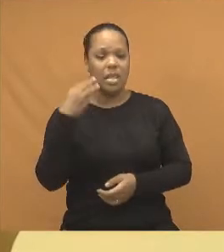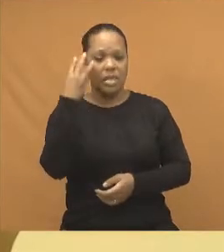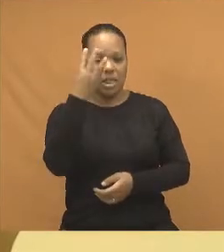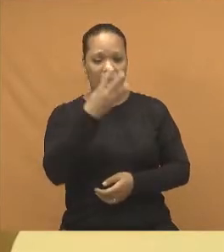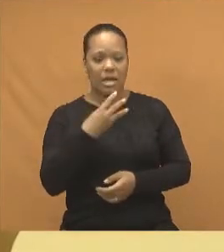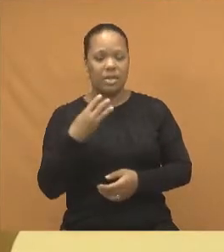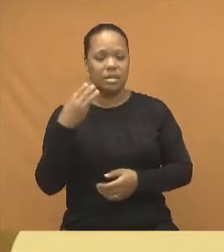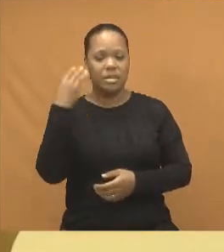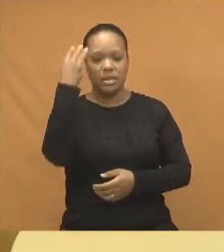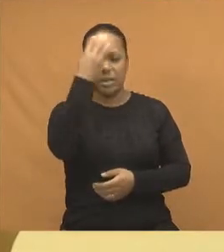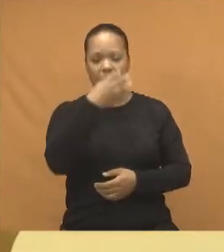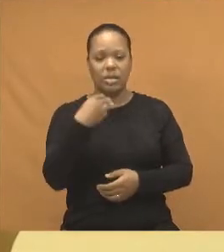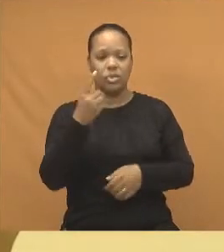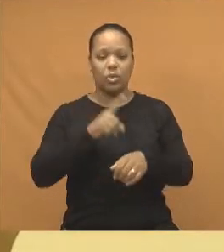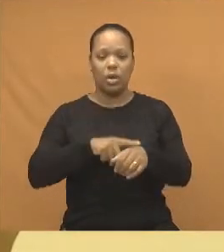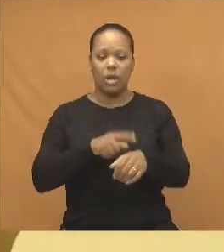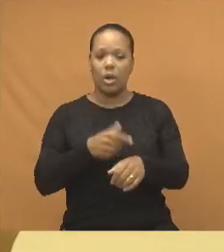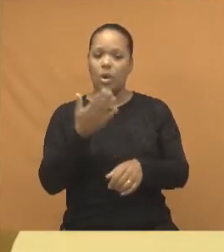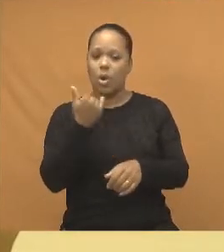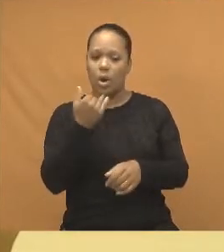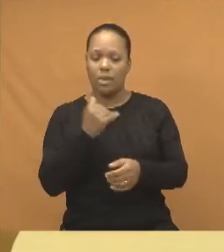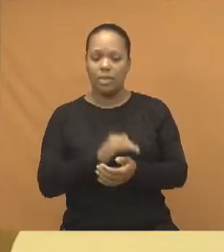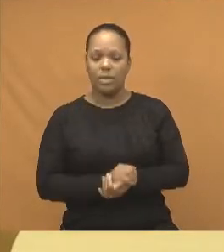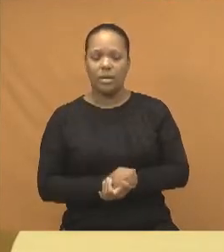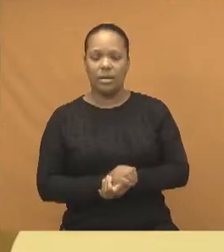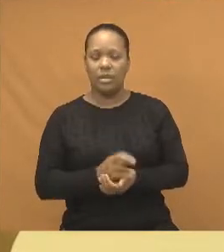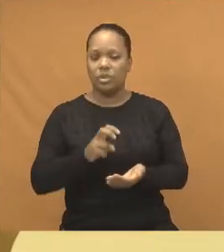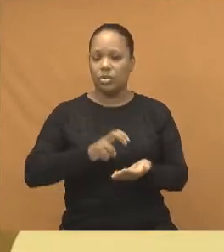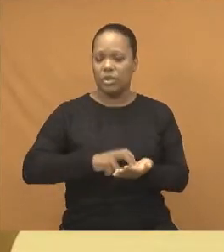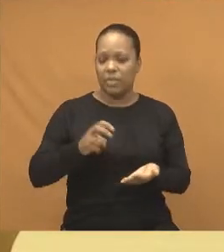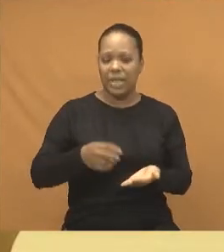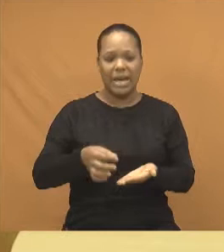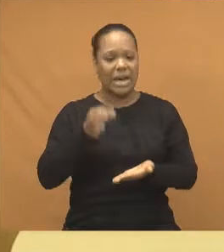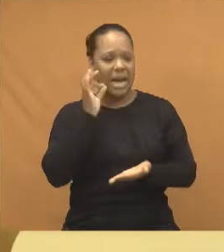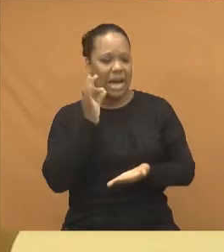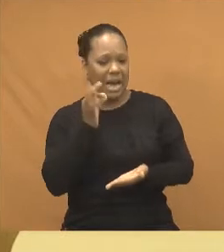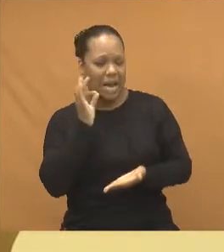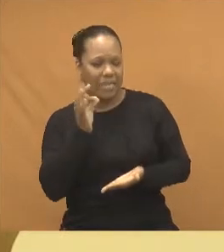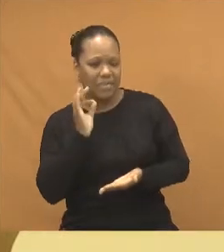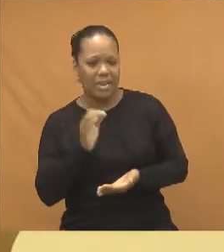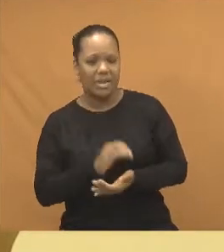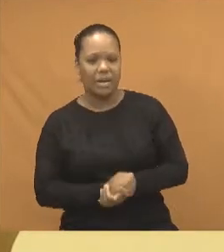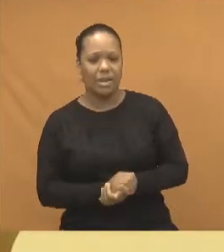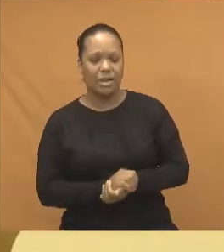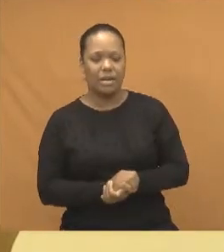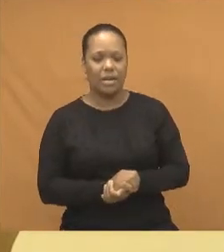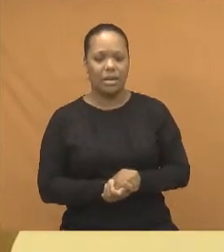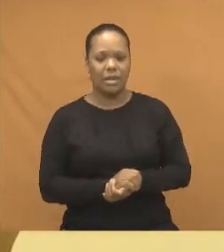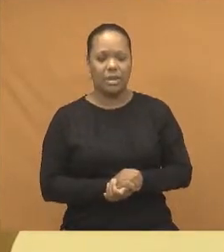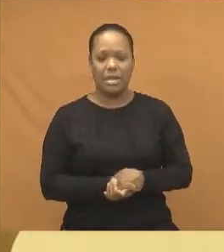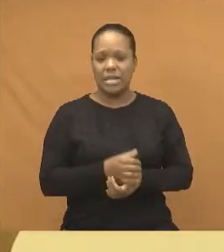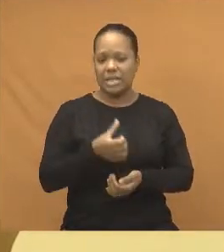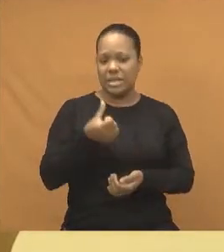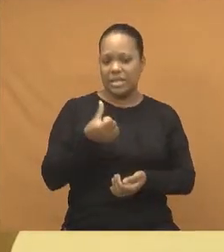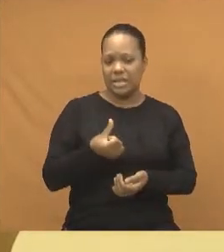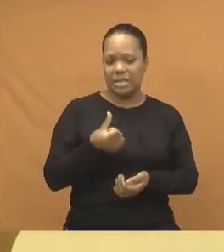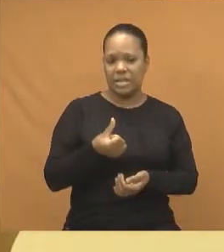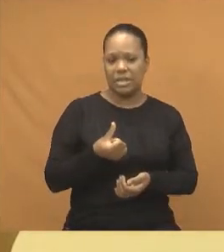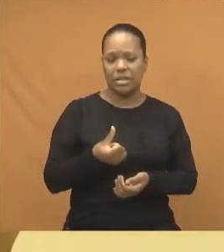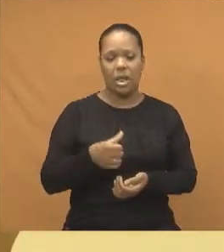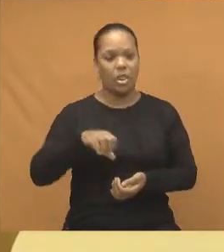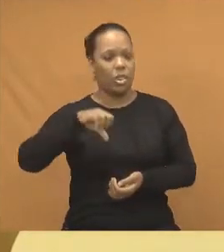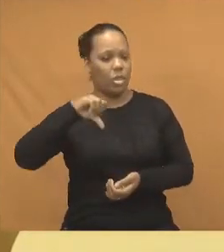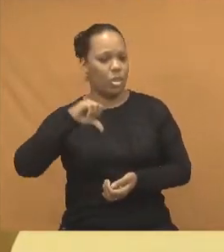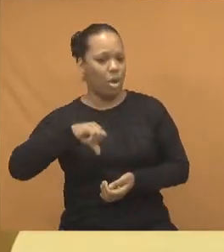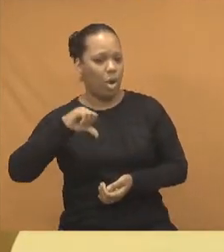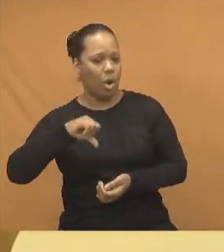3 horas. A parte da manhã, tomar um café bem reforçado, às 6 horas, 9 horas